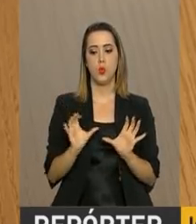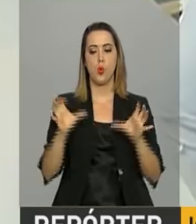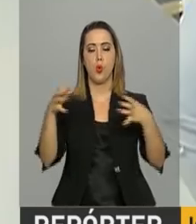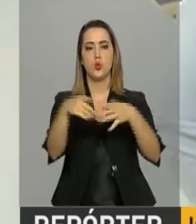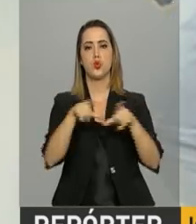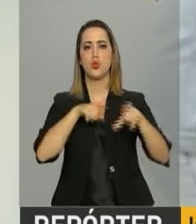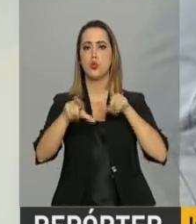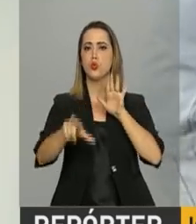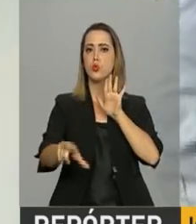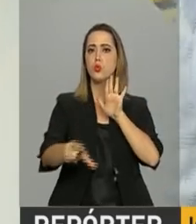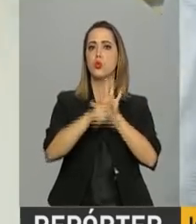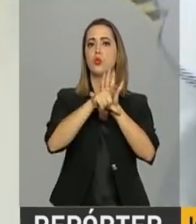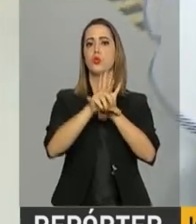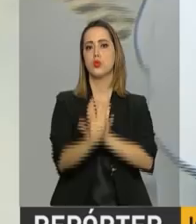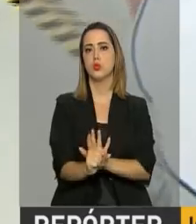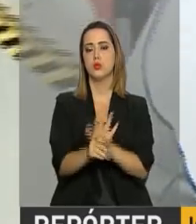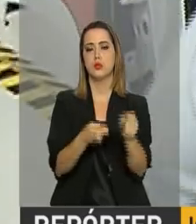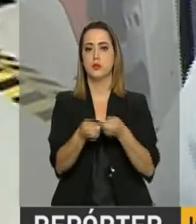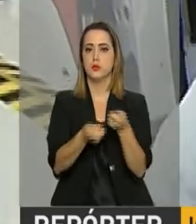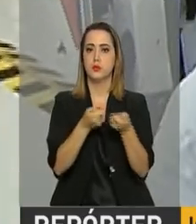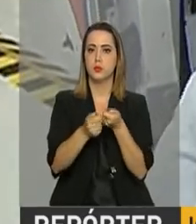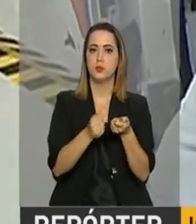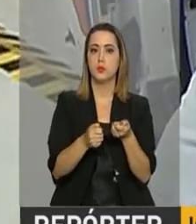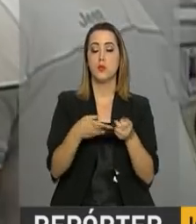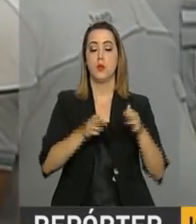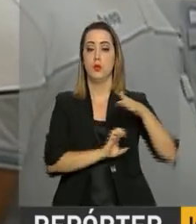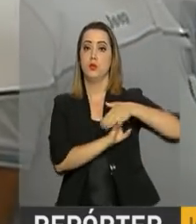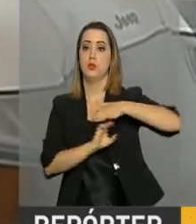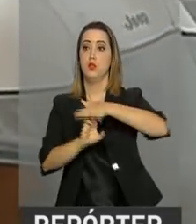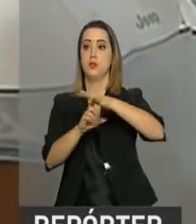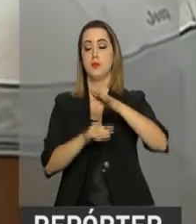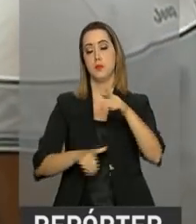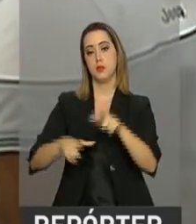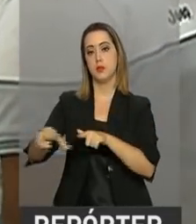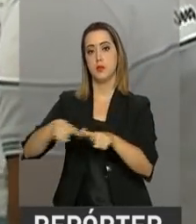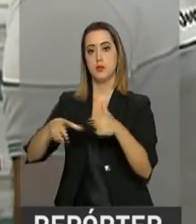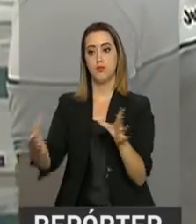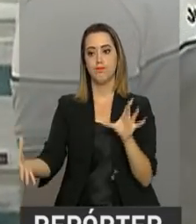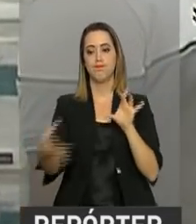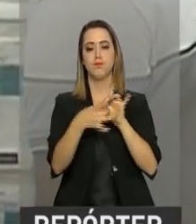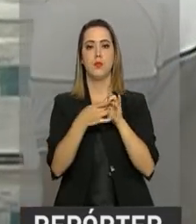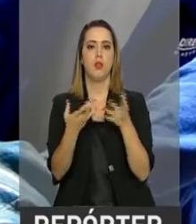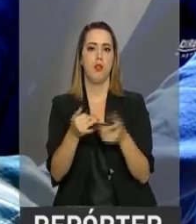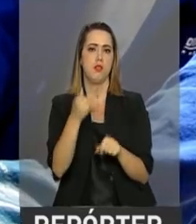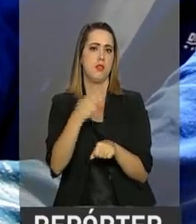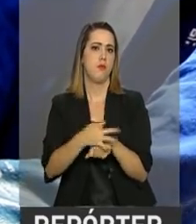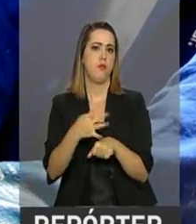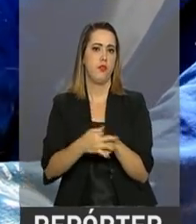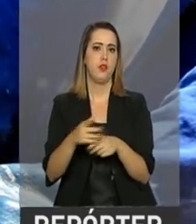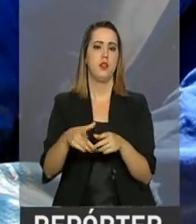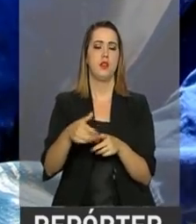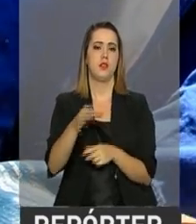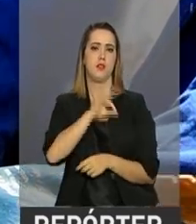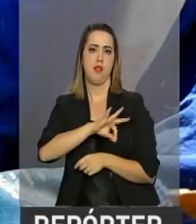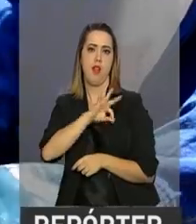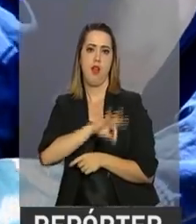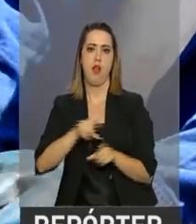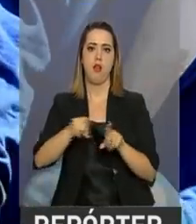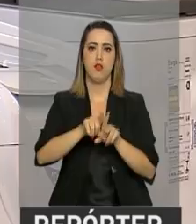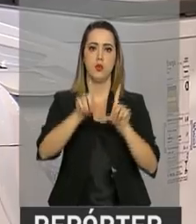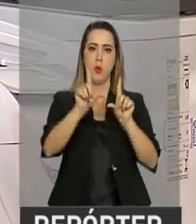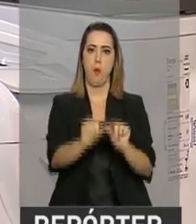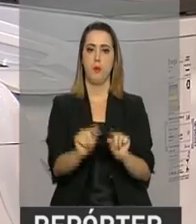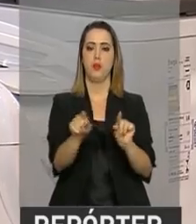disciplinam as relações entre os patrões e os empregados como por exemplo férias remuneradas 13º salário